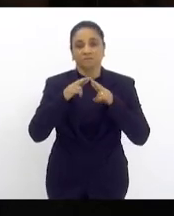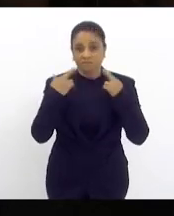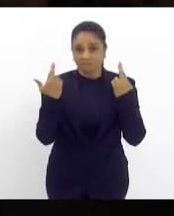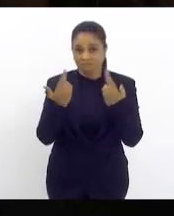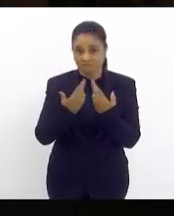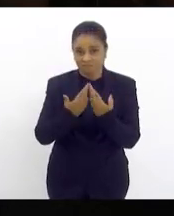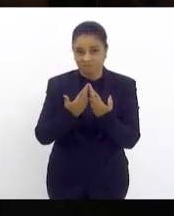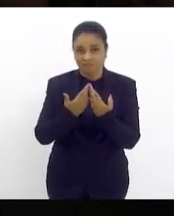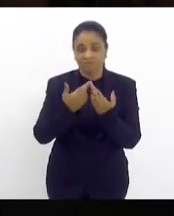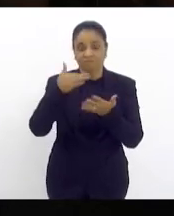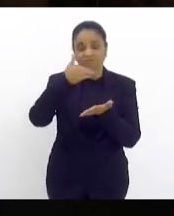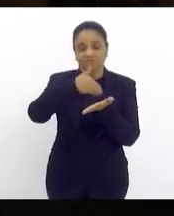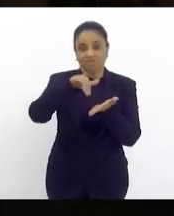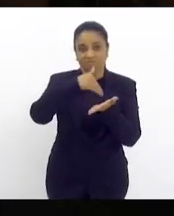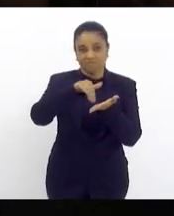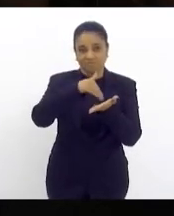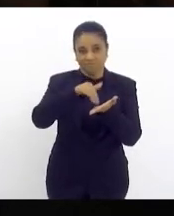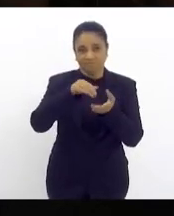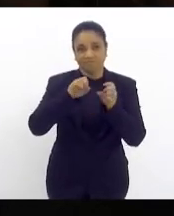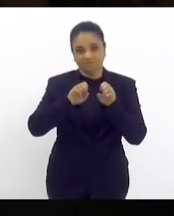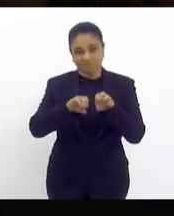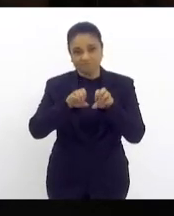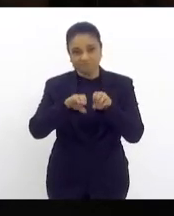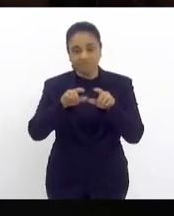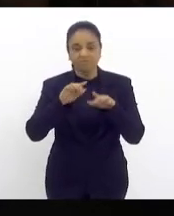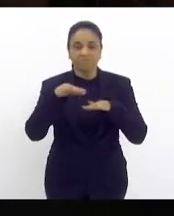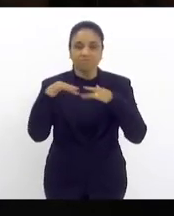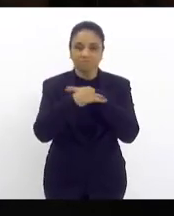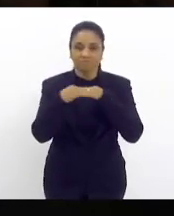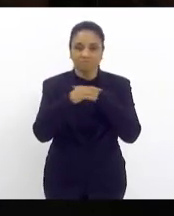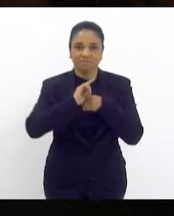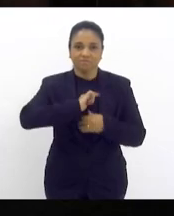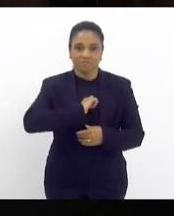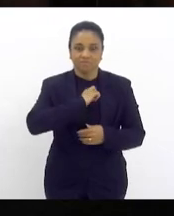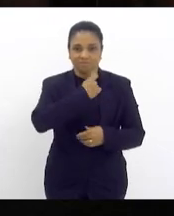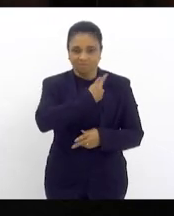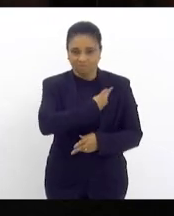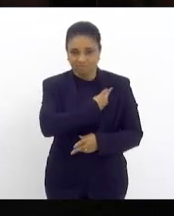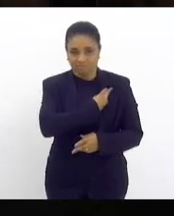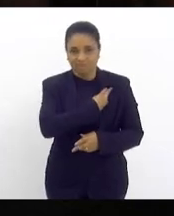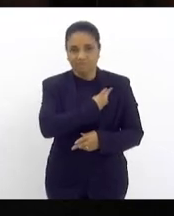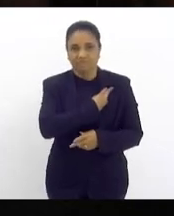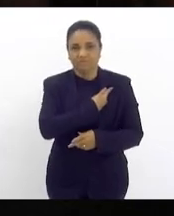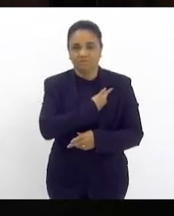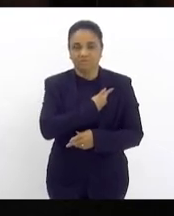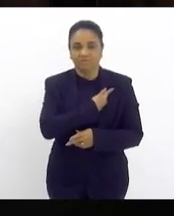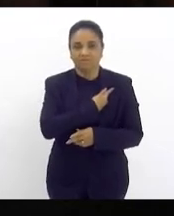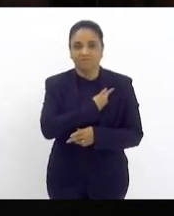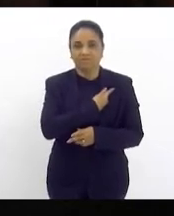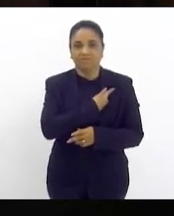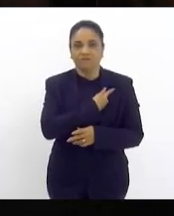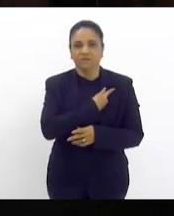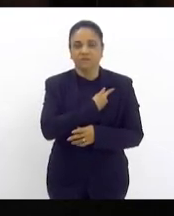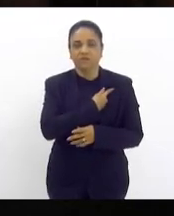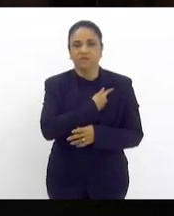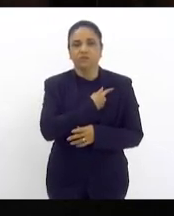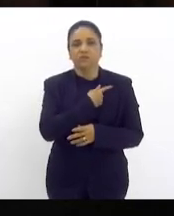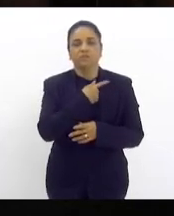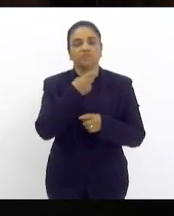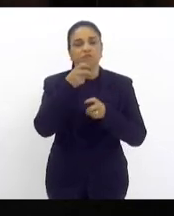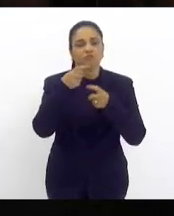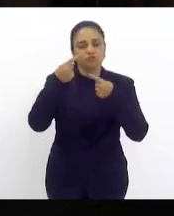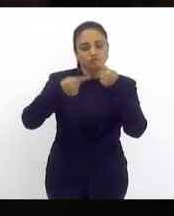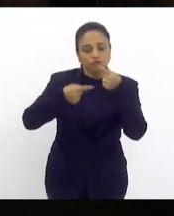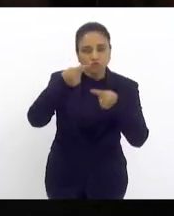com o secretário de educação da cidade de São Gonçalo e uma das colocações que